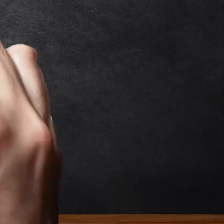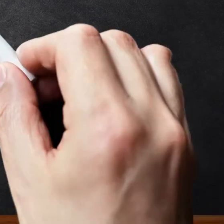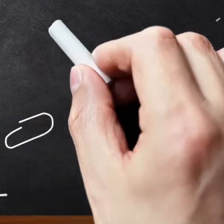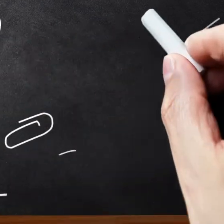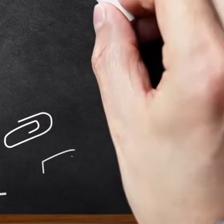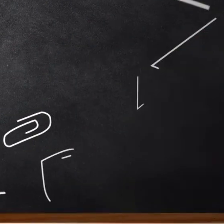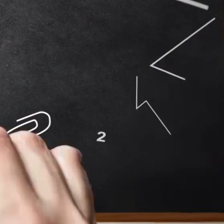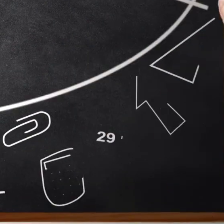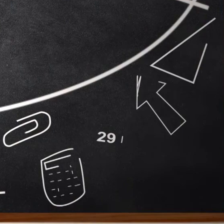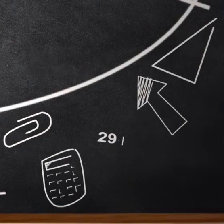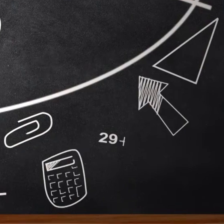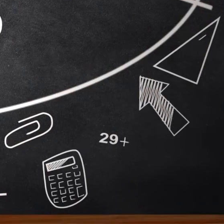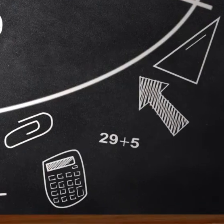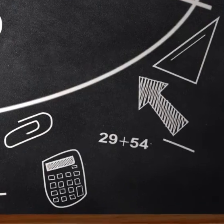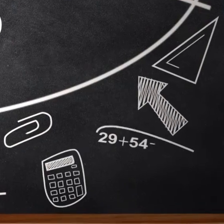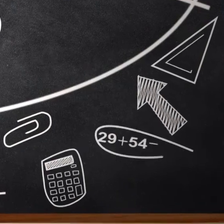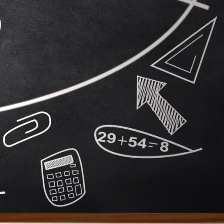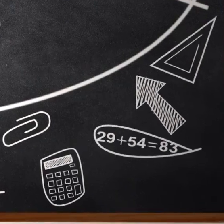Tchau.